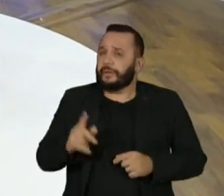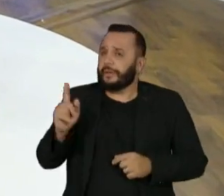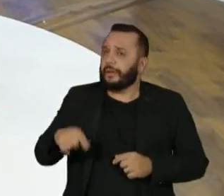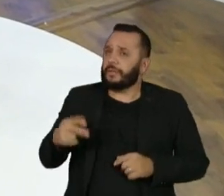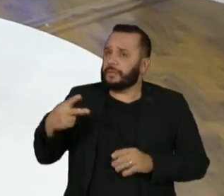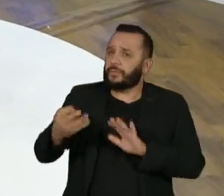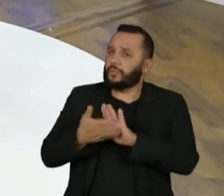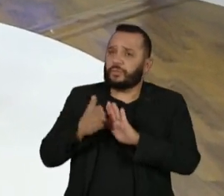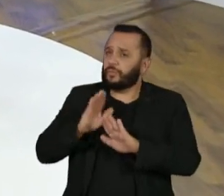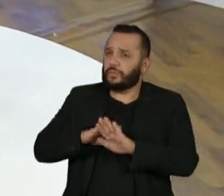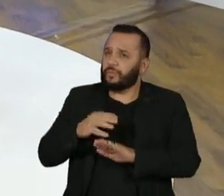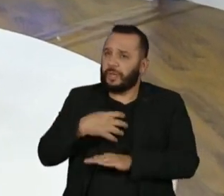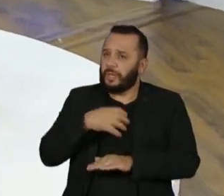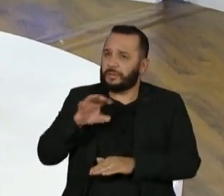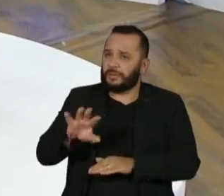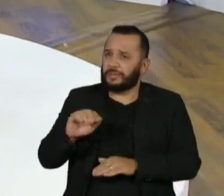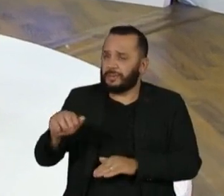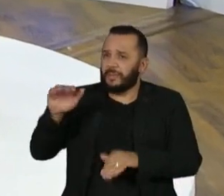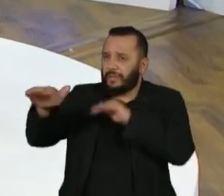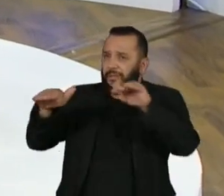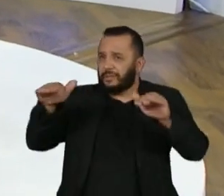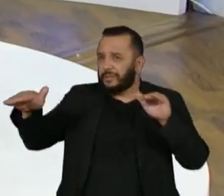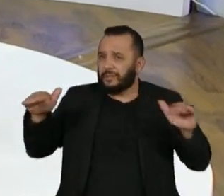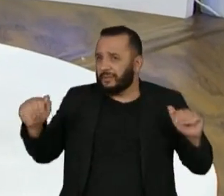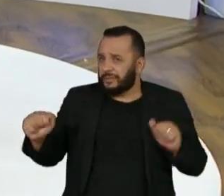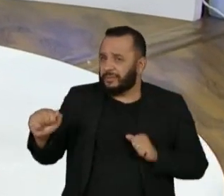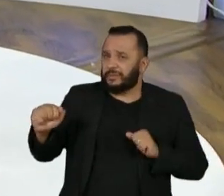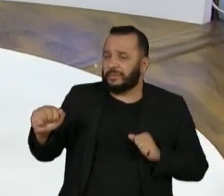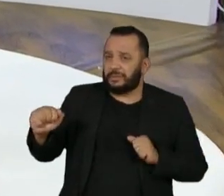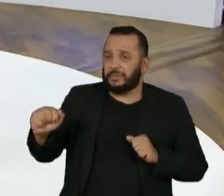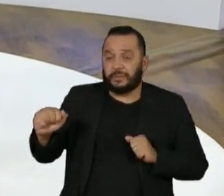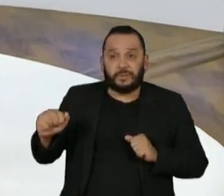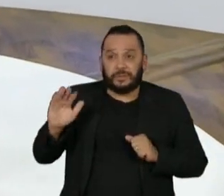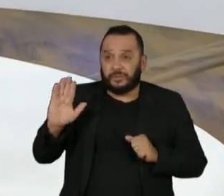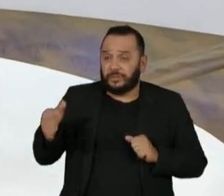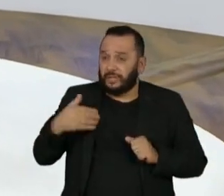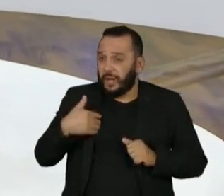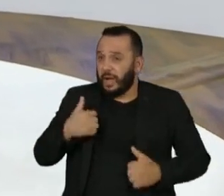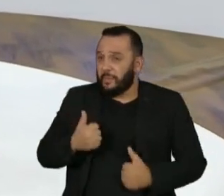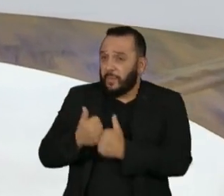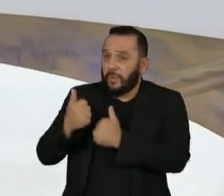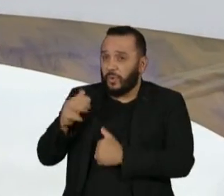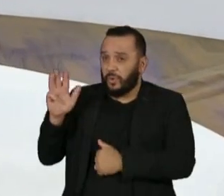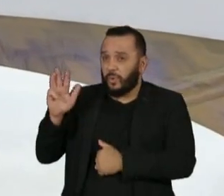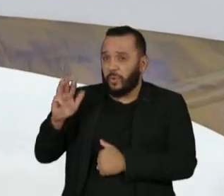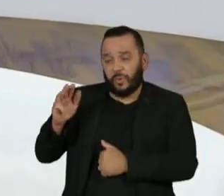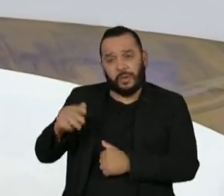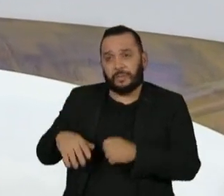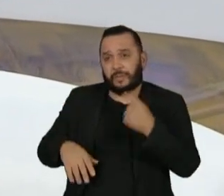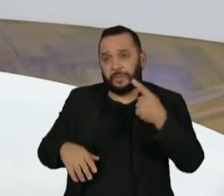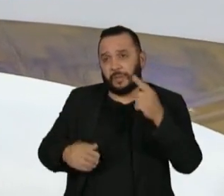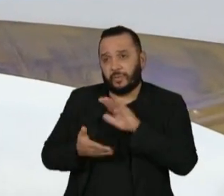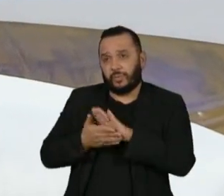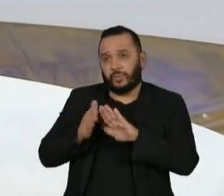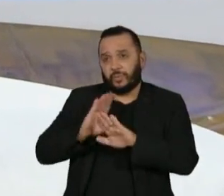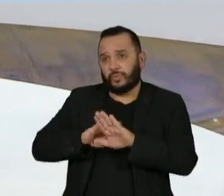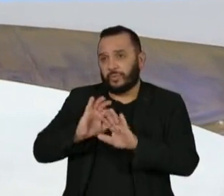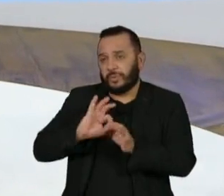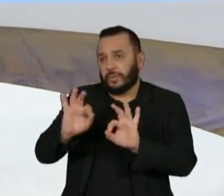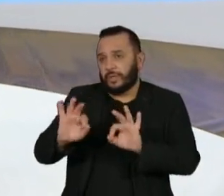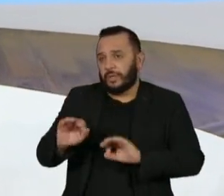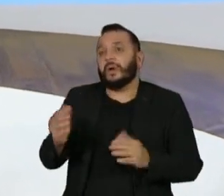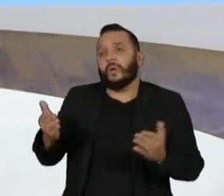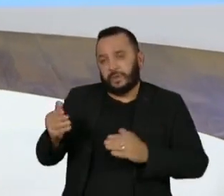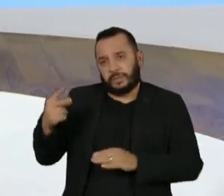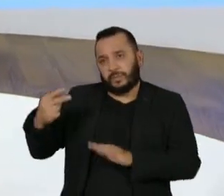turno é para somar, não é? Aqueles que não tiveram com o Lula no primeiro turno estão no segundo turno, como também tem aqueles que não tiveram com o